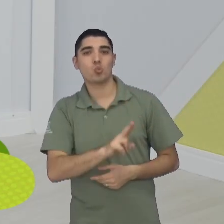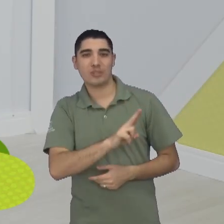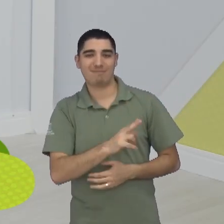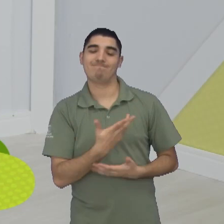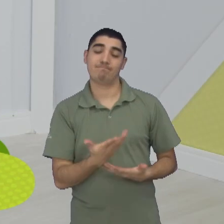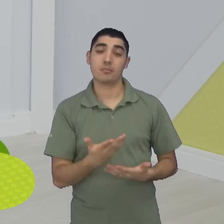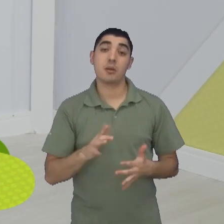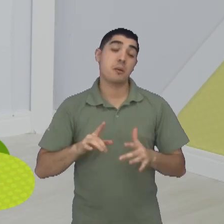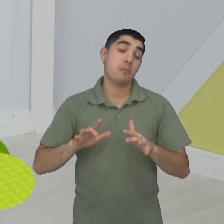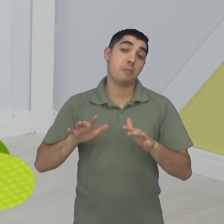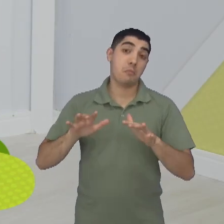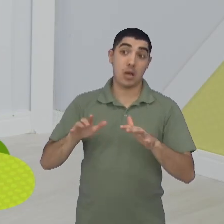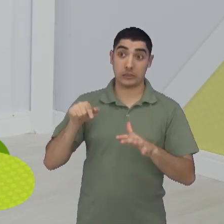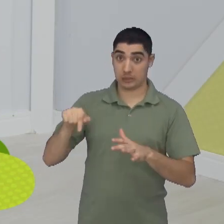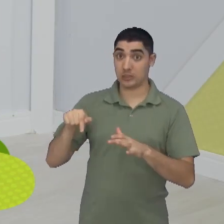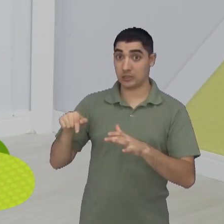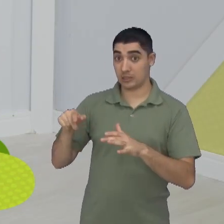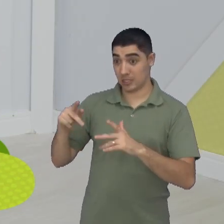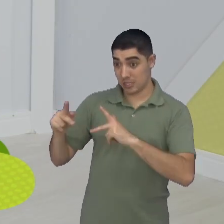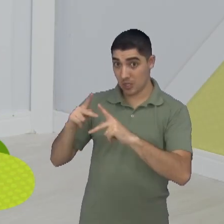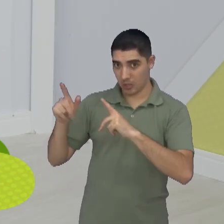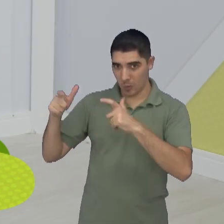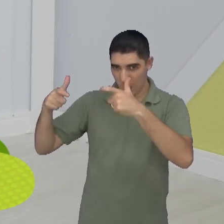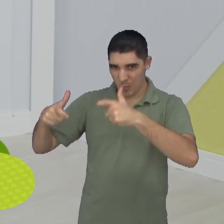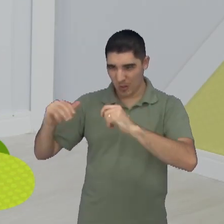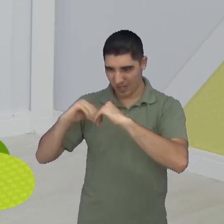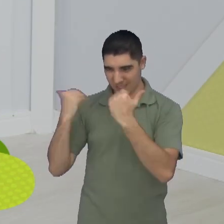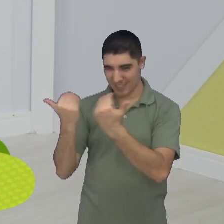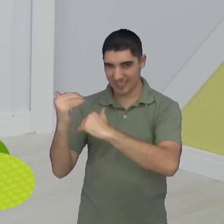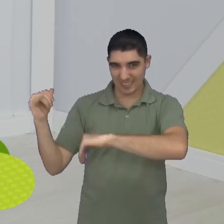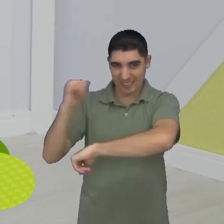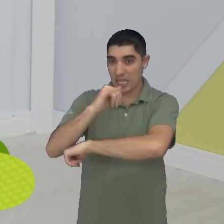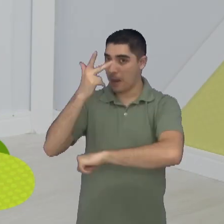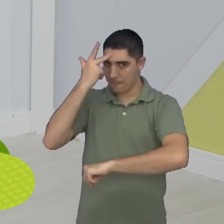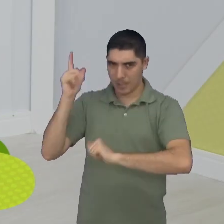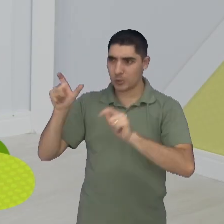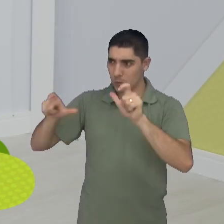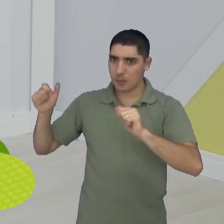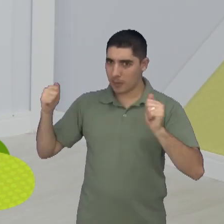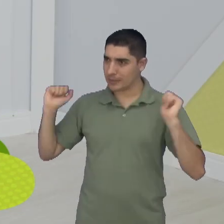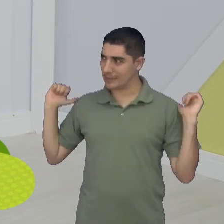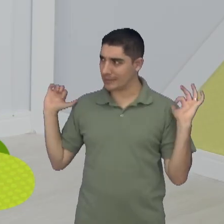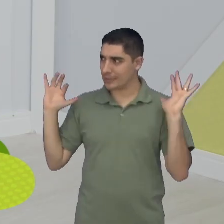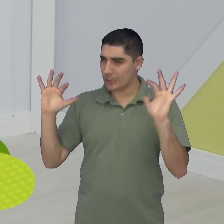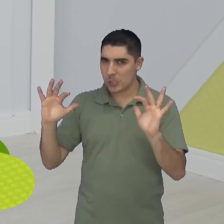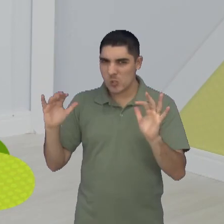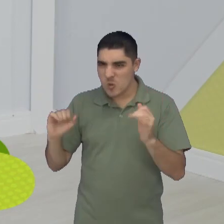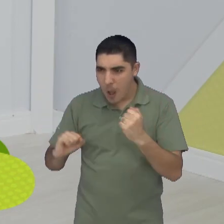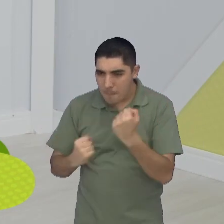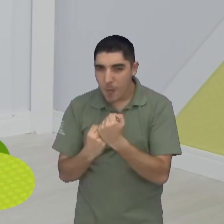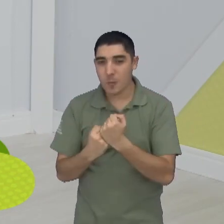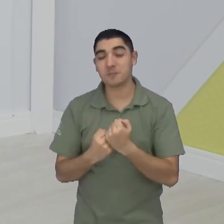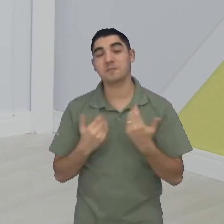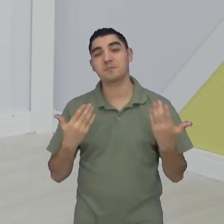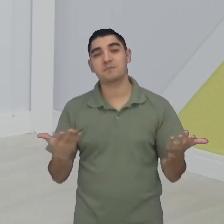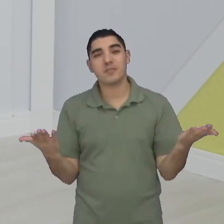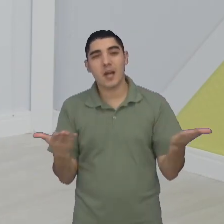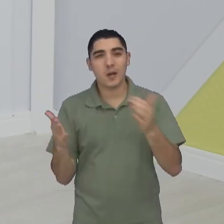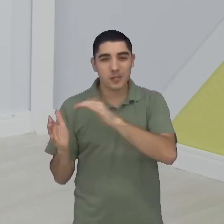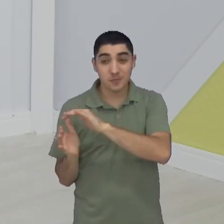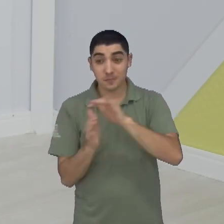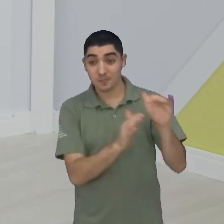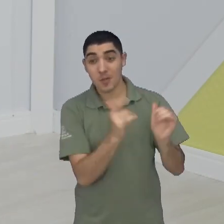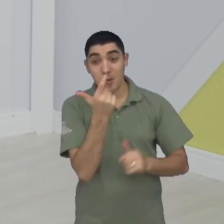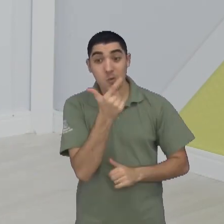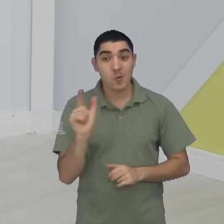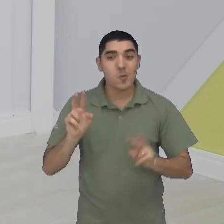mas vai ser um caldeirãozinho aí que a torcida vai ter que fazer contra o forte time de Minas. Agora a gente vai mudar um pouquinho de